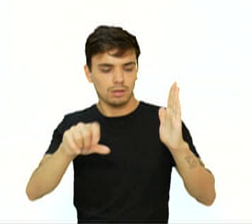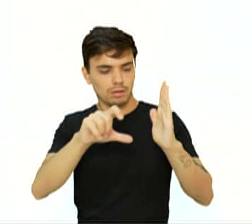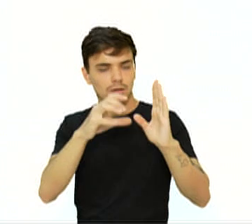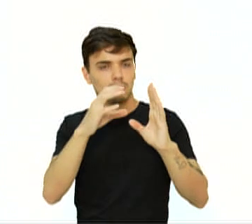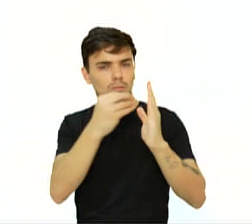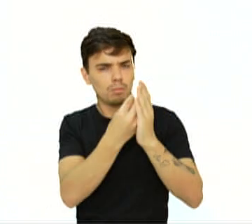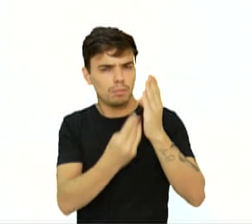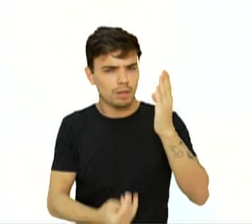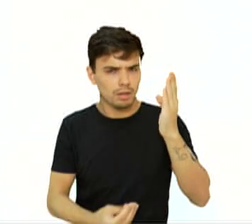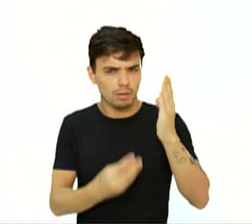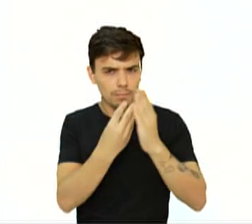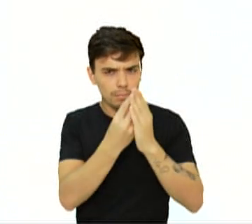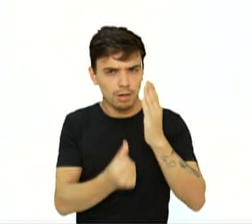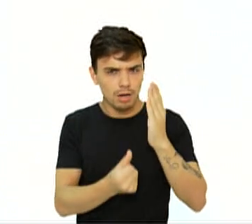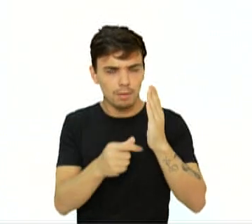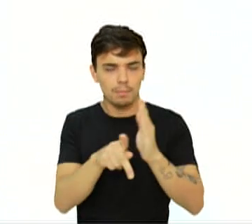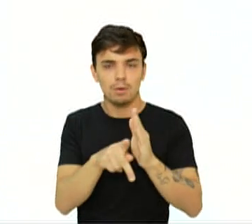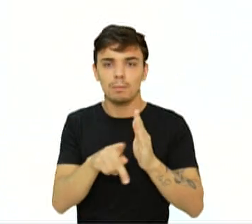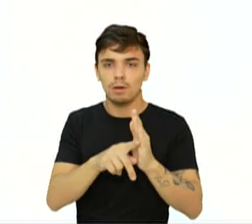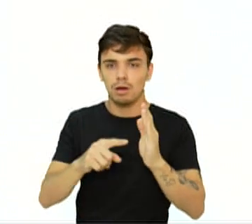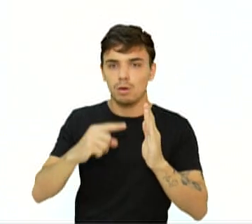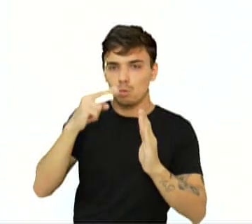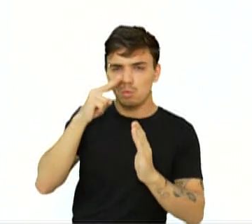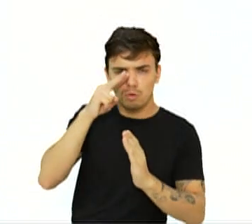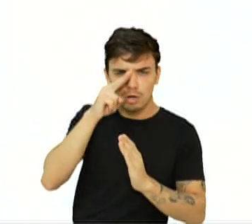frequência, representado em bloco.